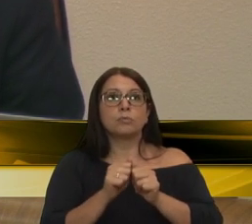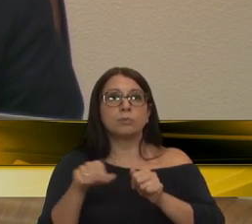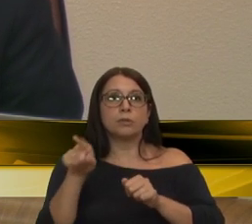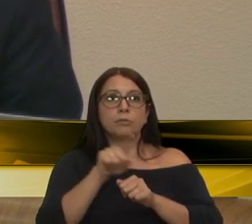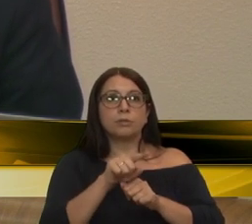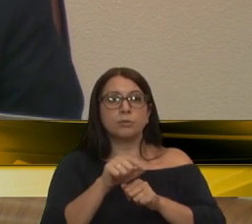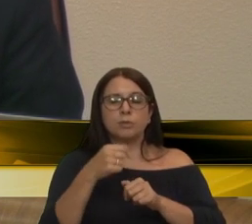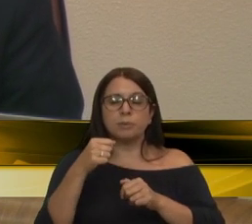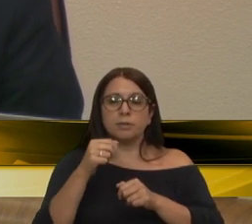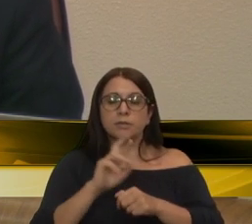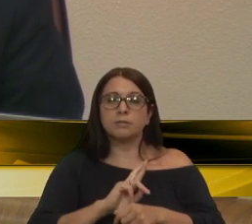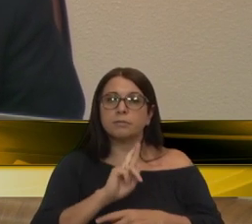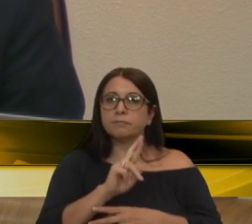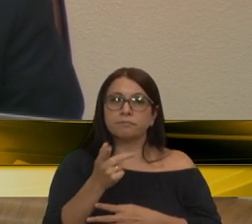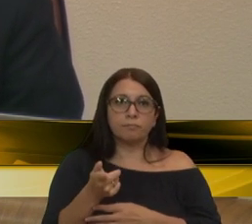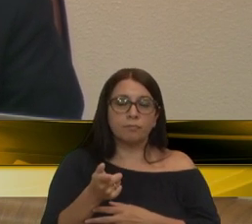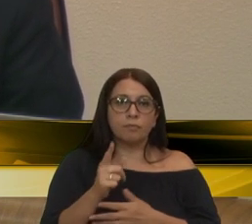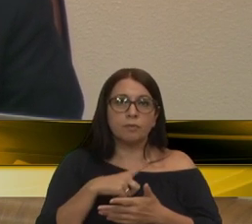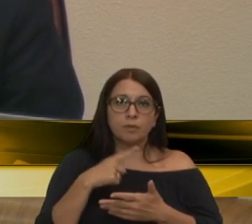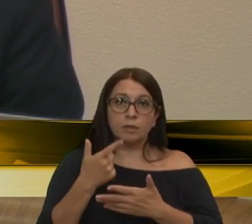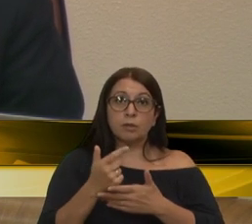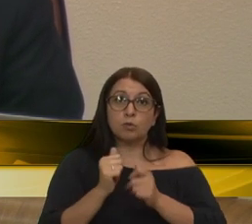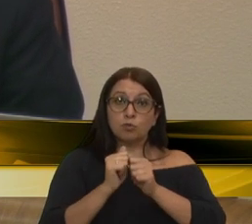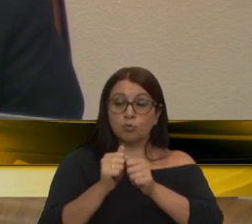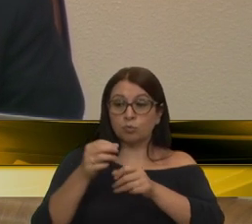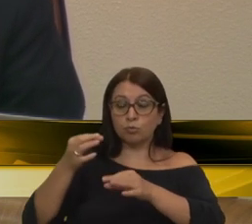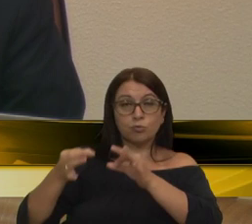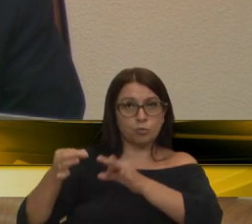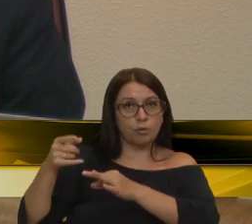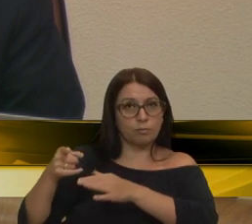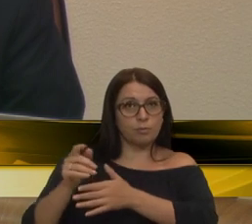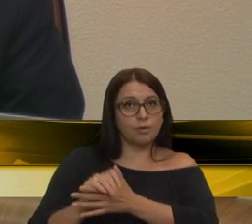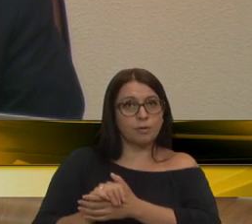necessário. E isso está bem consignado no julgamento